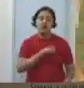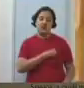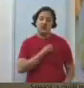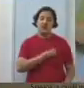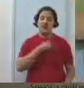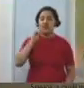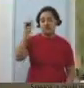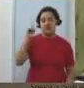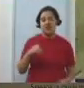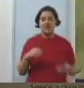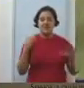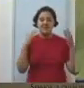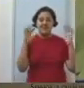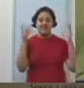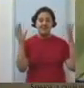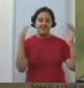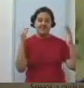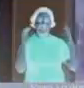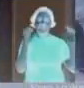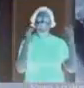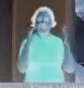único, único, único, único.